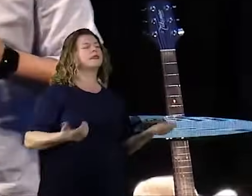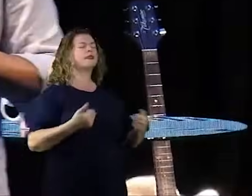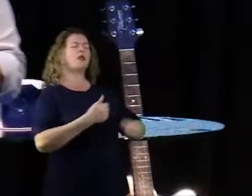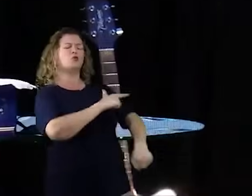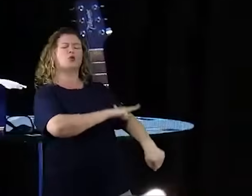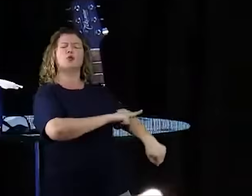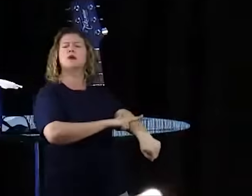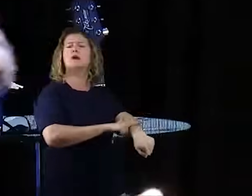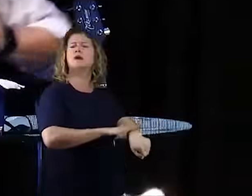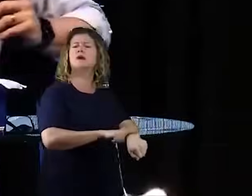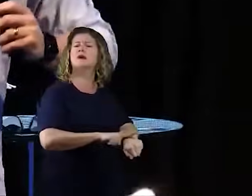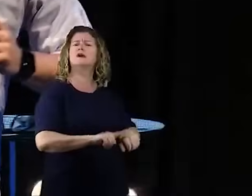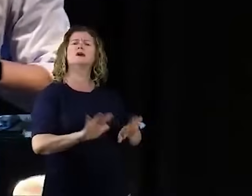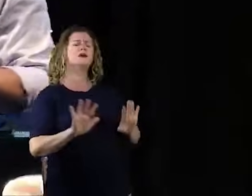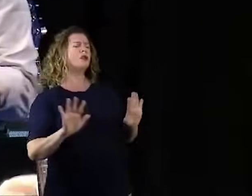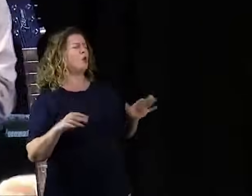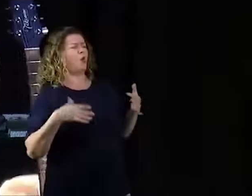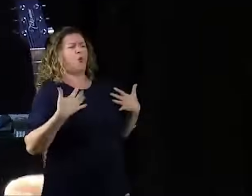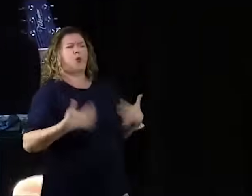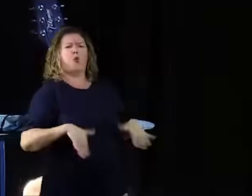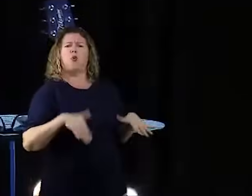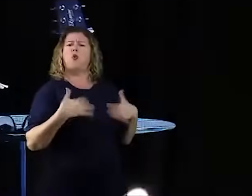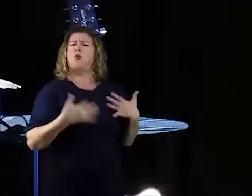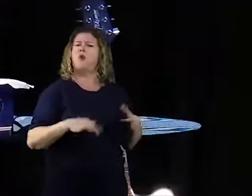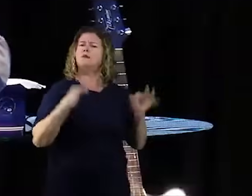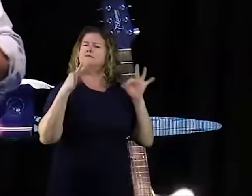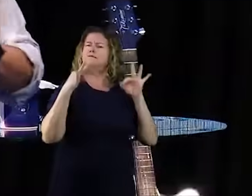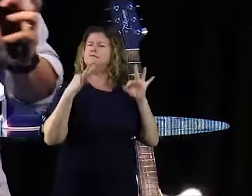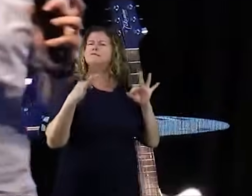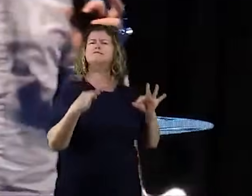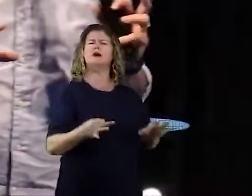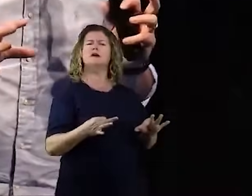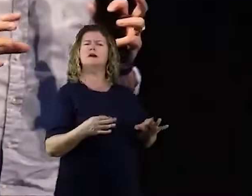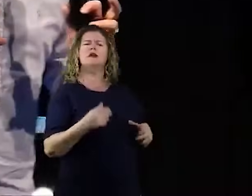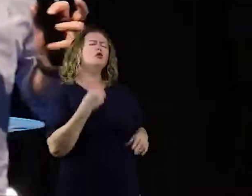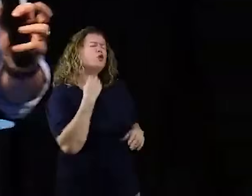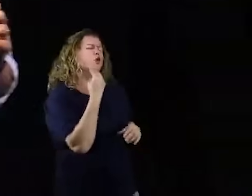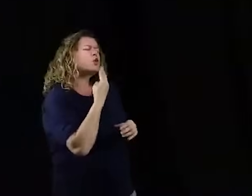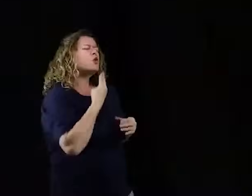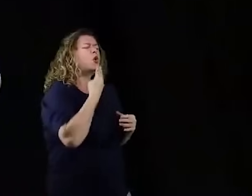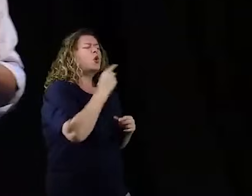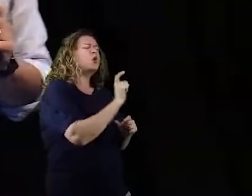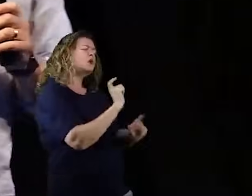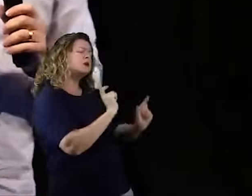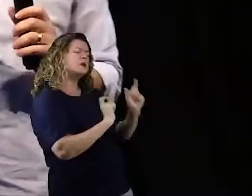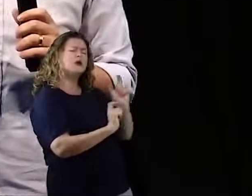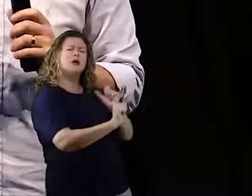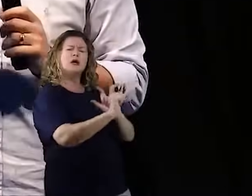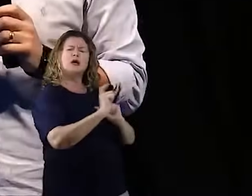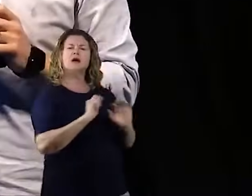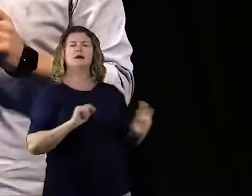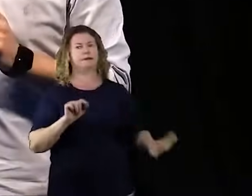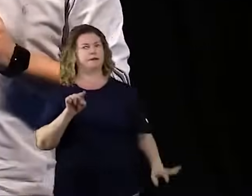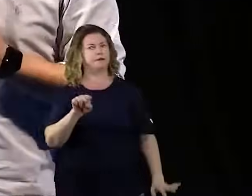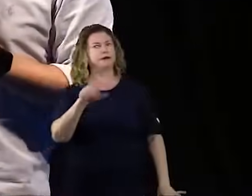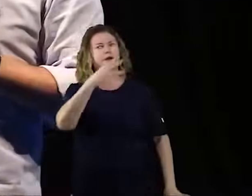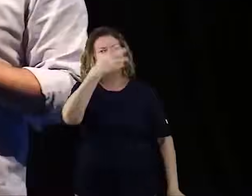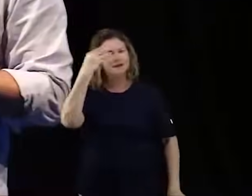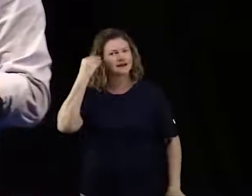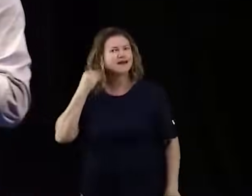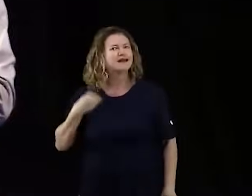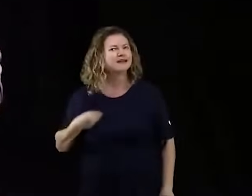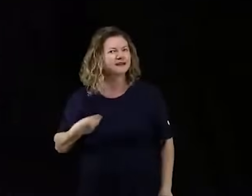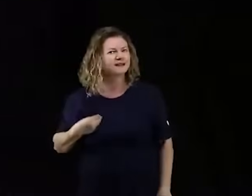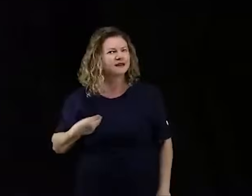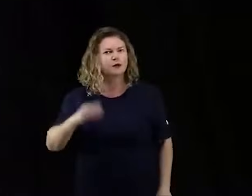um um Fidalgo que é uma uma doçura só que você tá esquecendo do